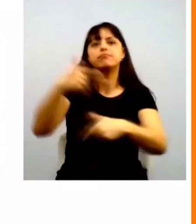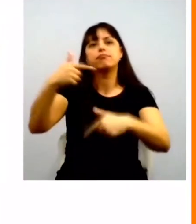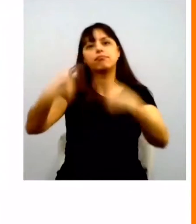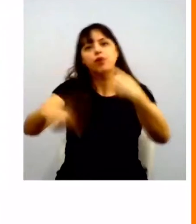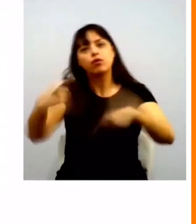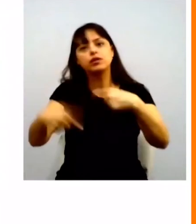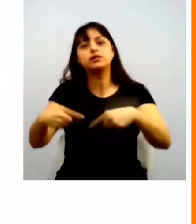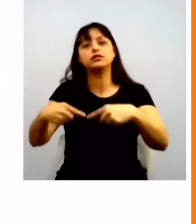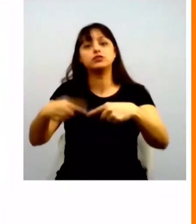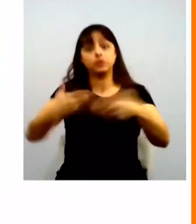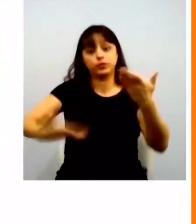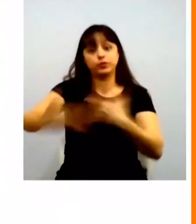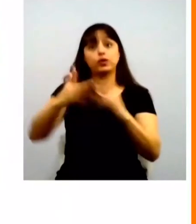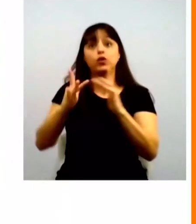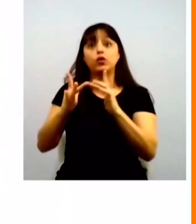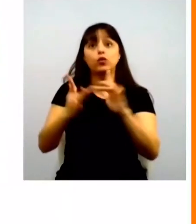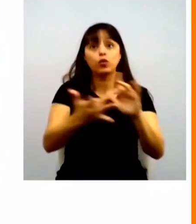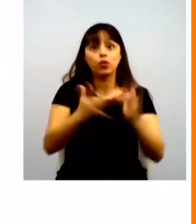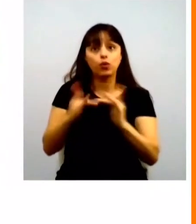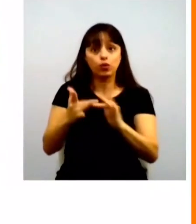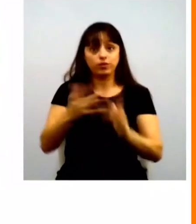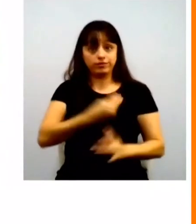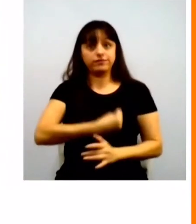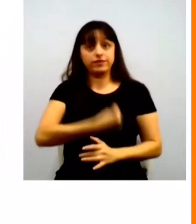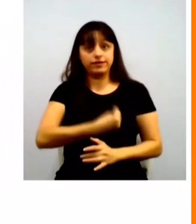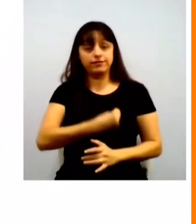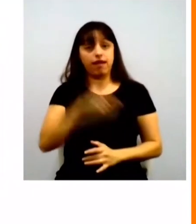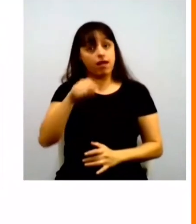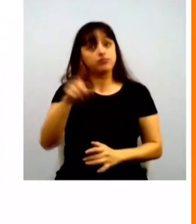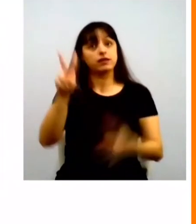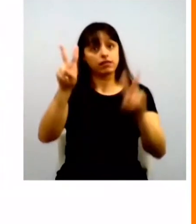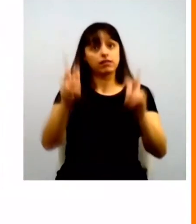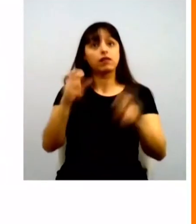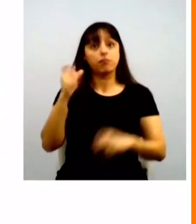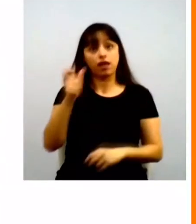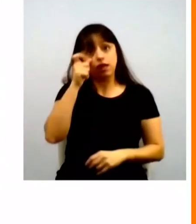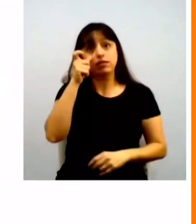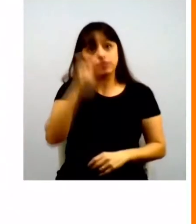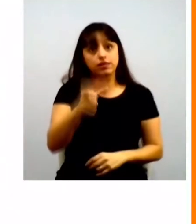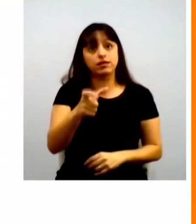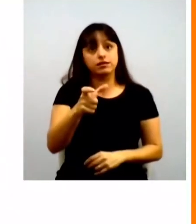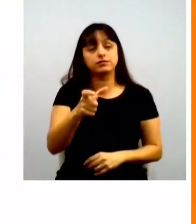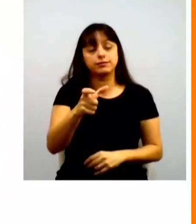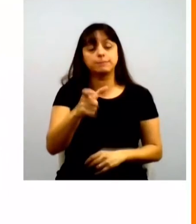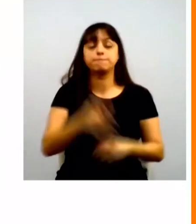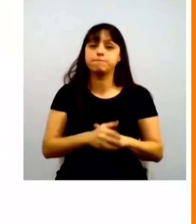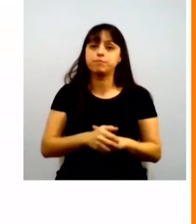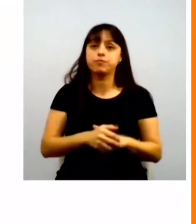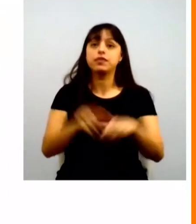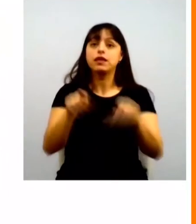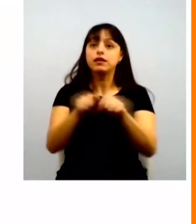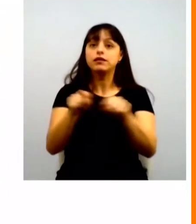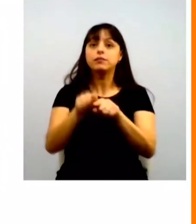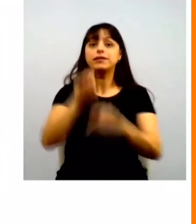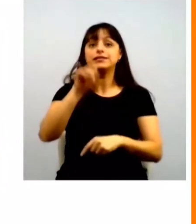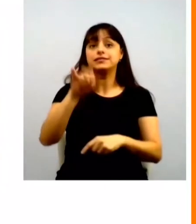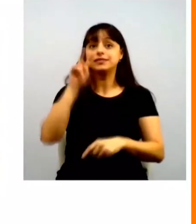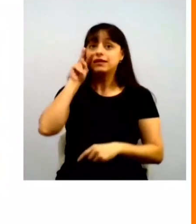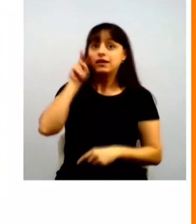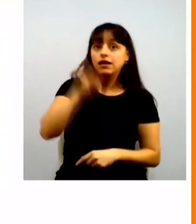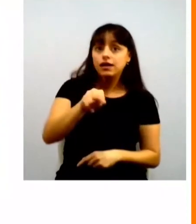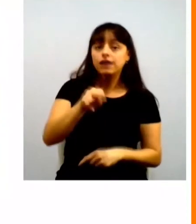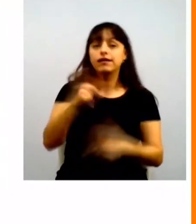e, sobretudo, isto é um tema que é interessante desenvolver e, sobretudo, desde a perspectiva da cidade e do espaço público,